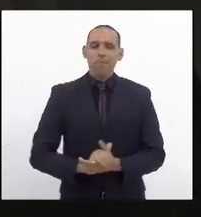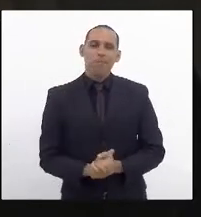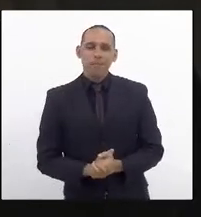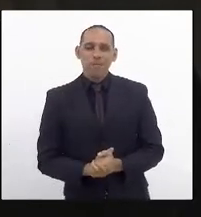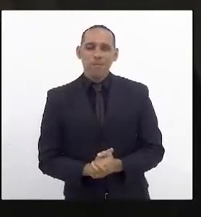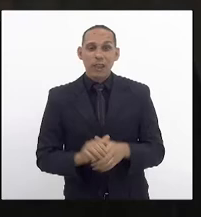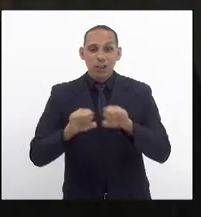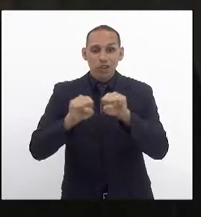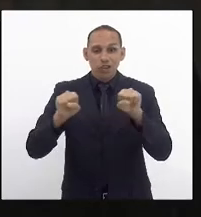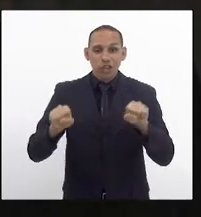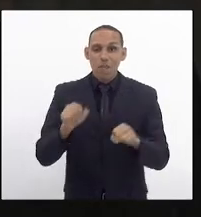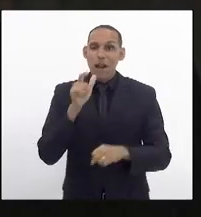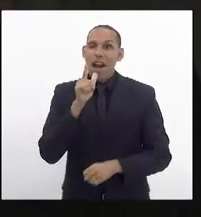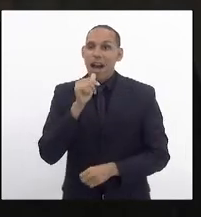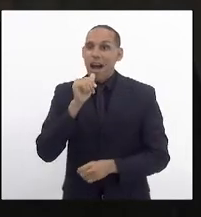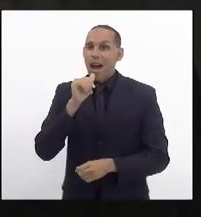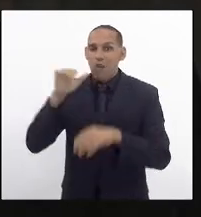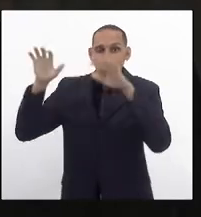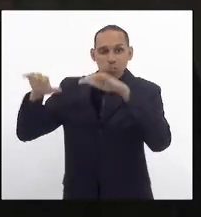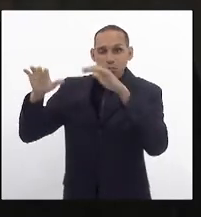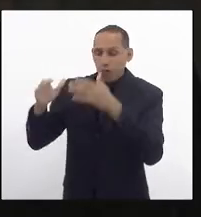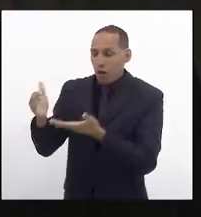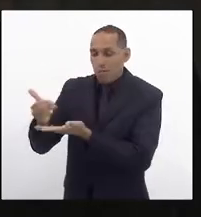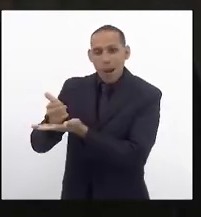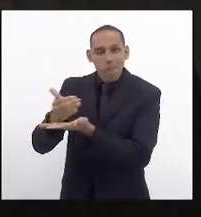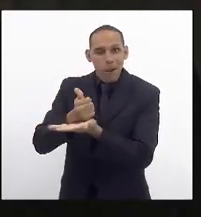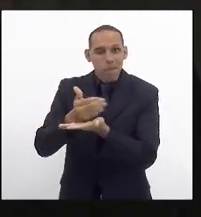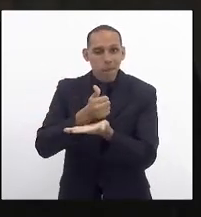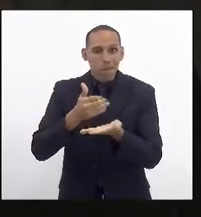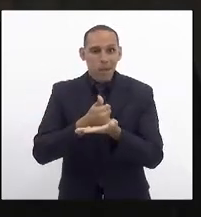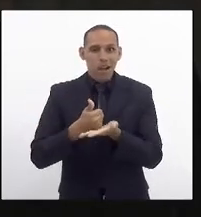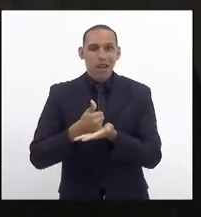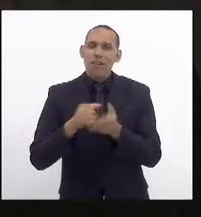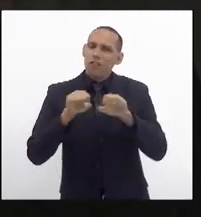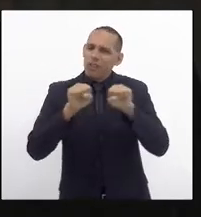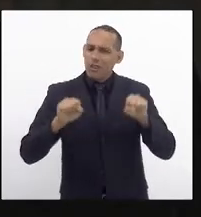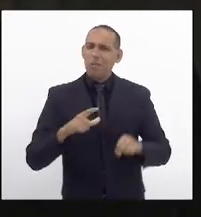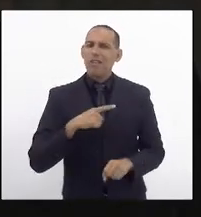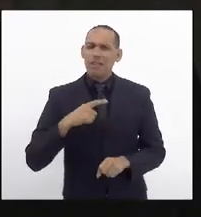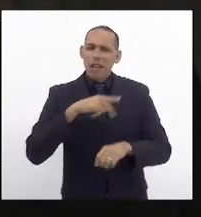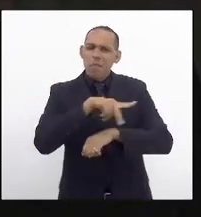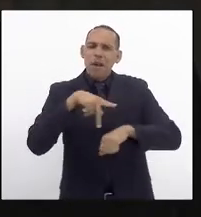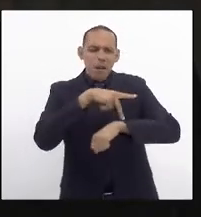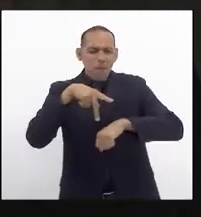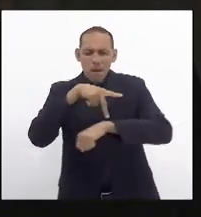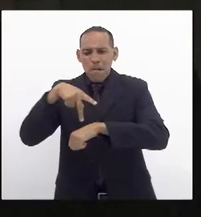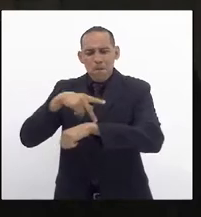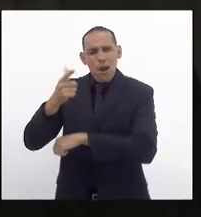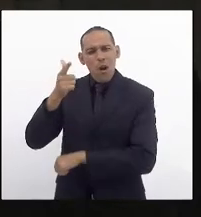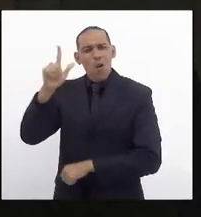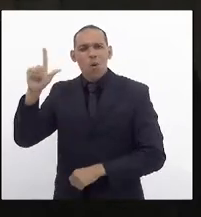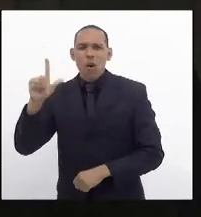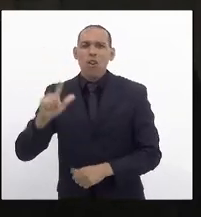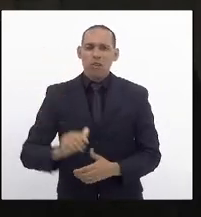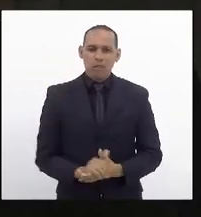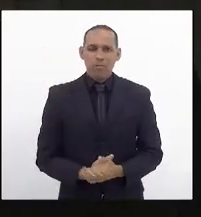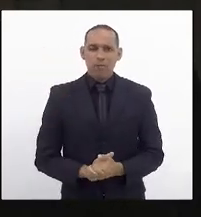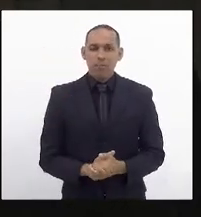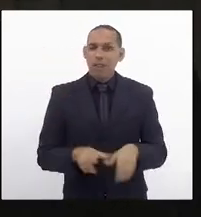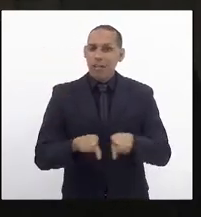captação da água da chuva esse tipo já existe esse sistema em muitos países e diversas